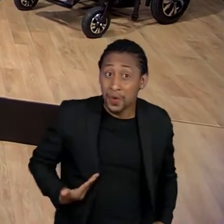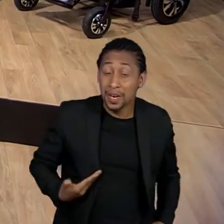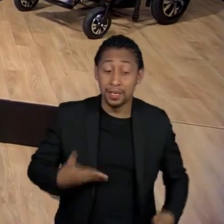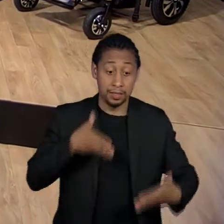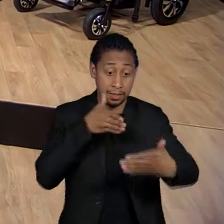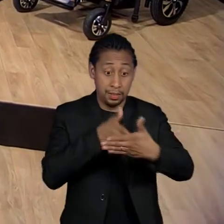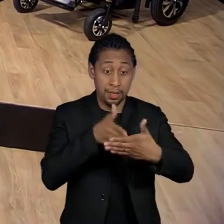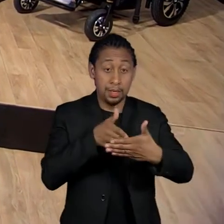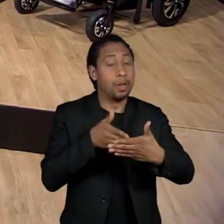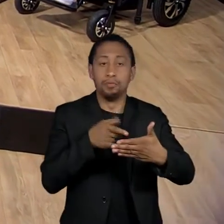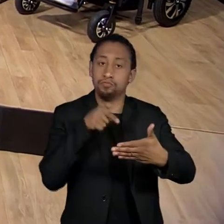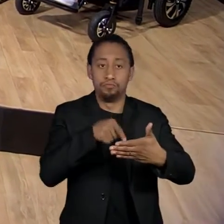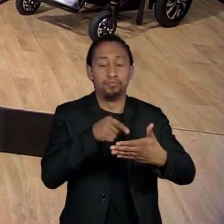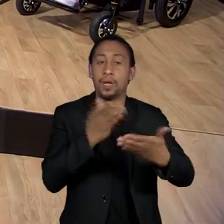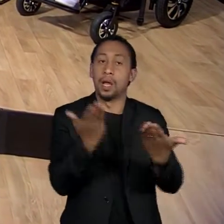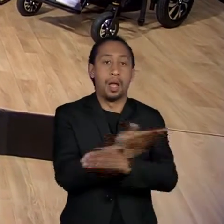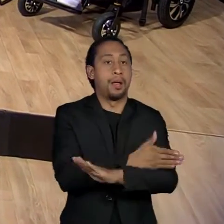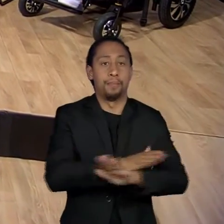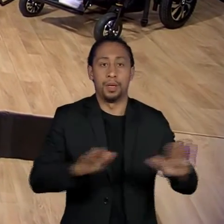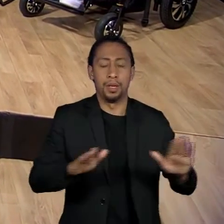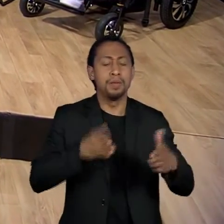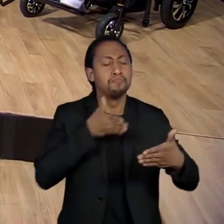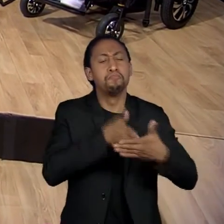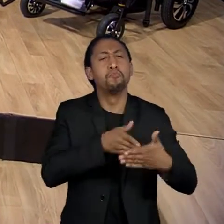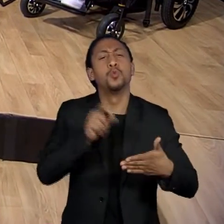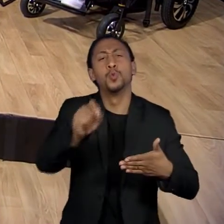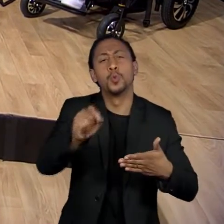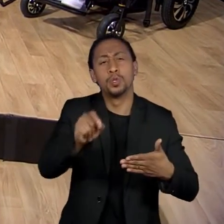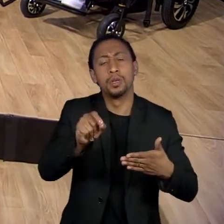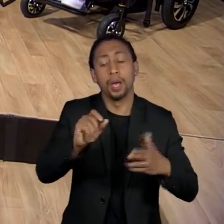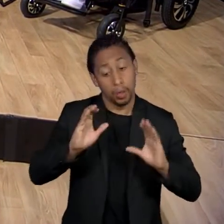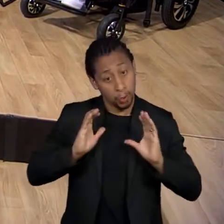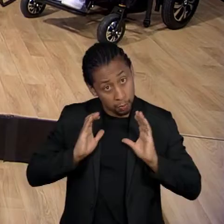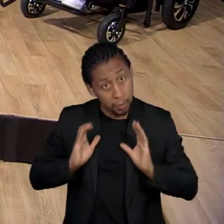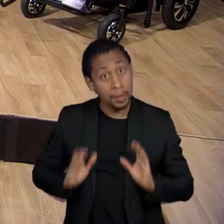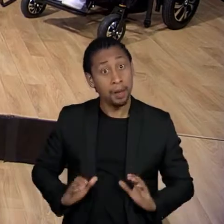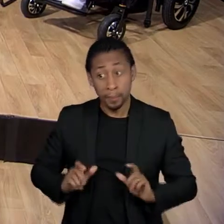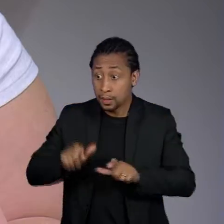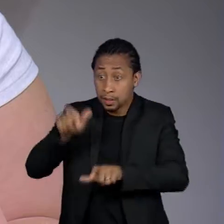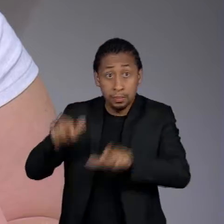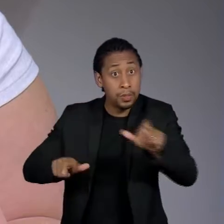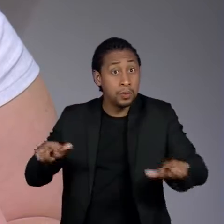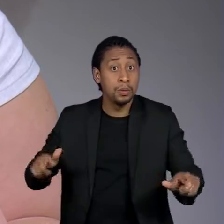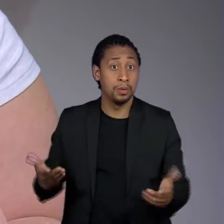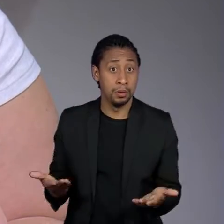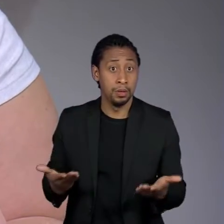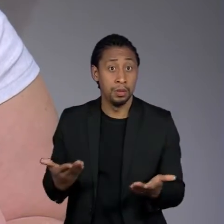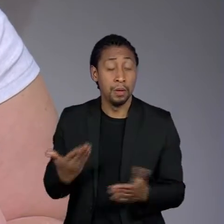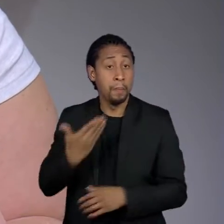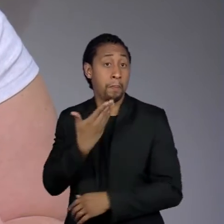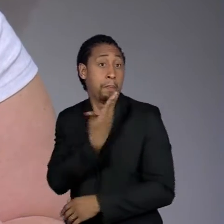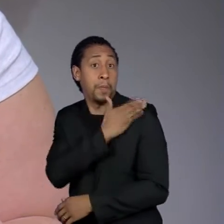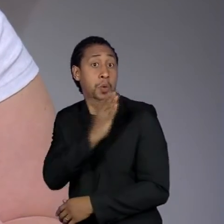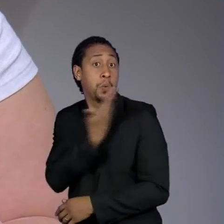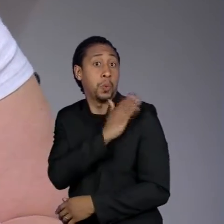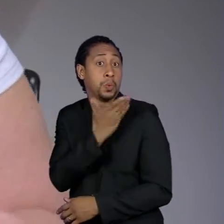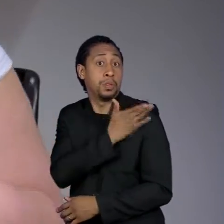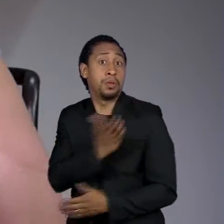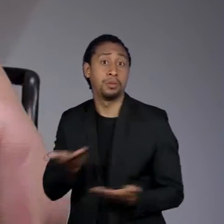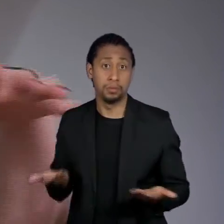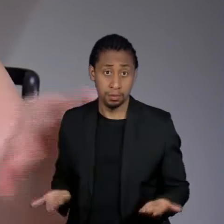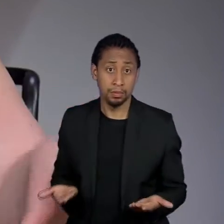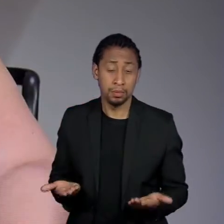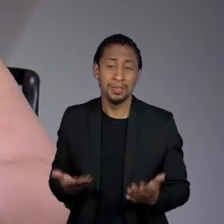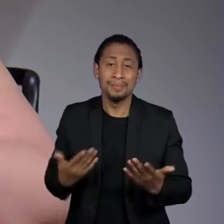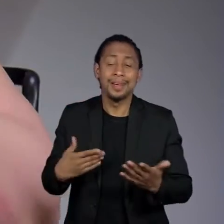barreiras atitudinais? É o comportamento do ser humano. É o comportamento preconceituoso do ser humano. Porque não adianta você extinguir as